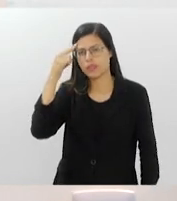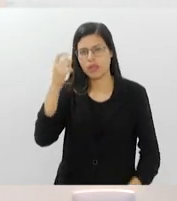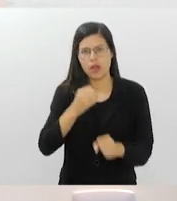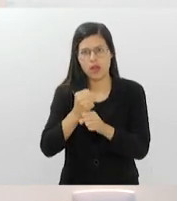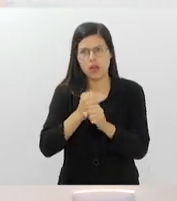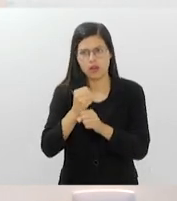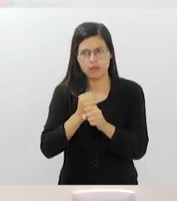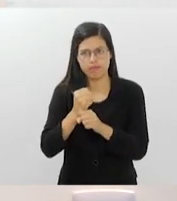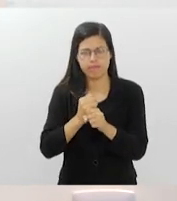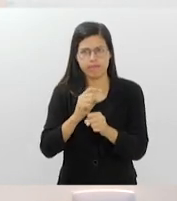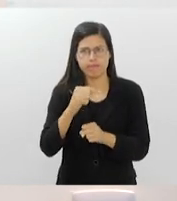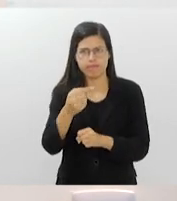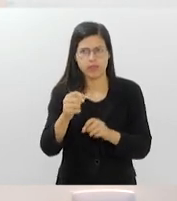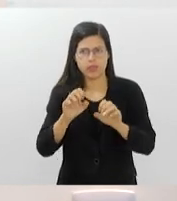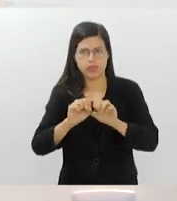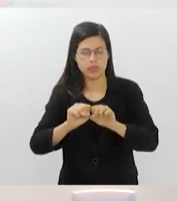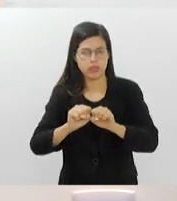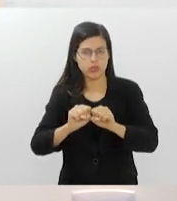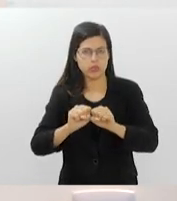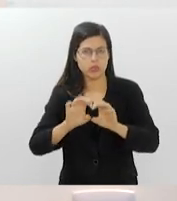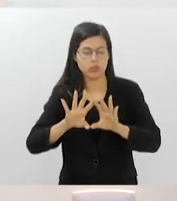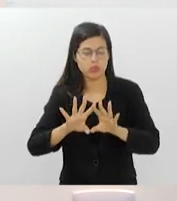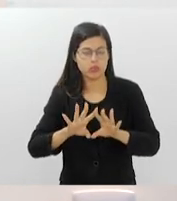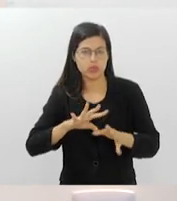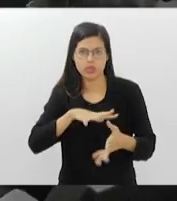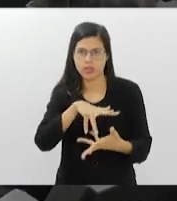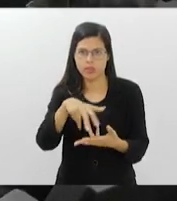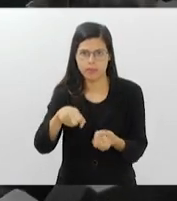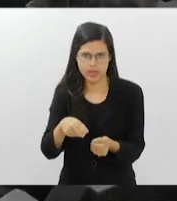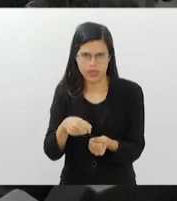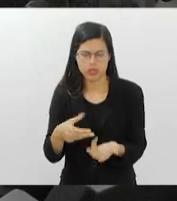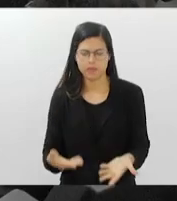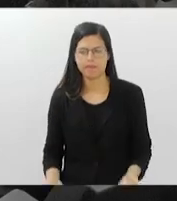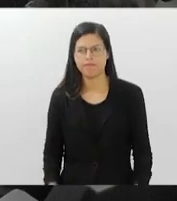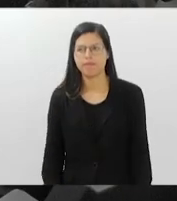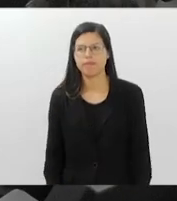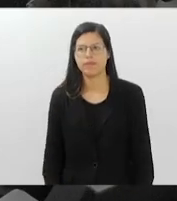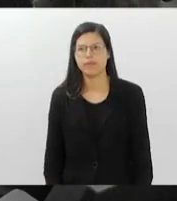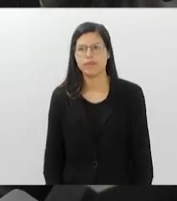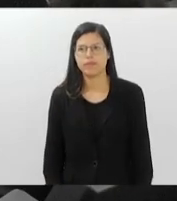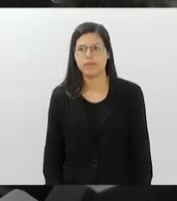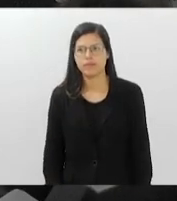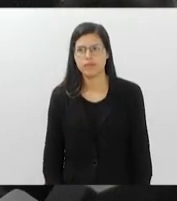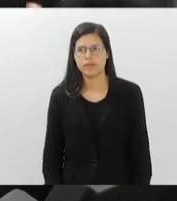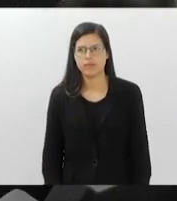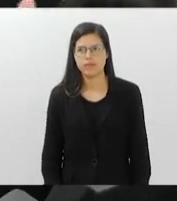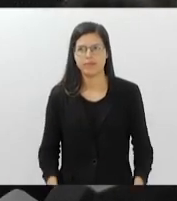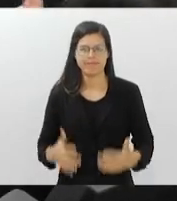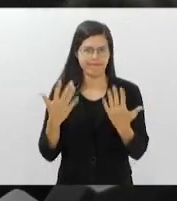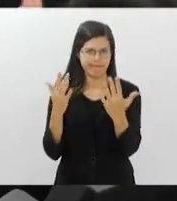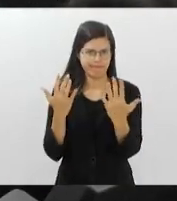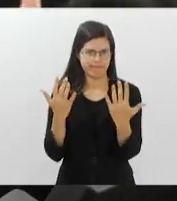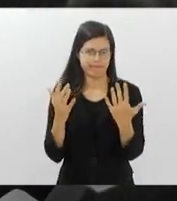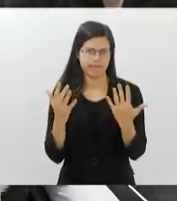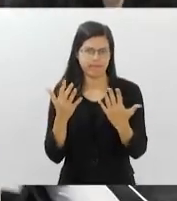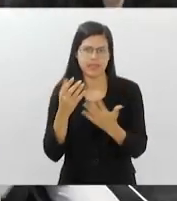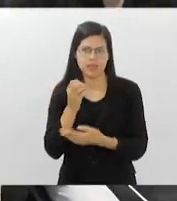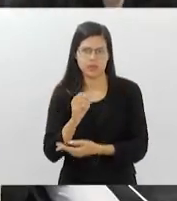anos né nessa sustentabilidade das ações por favor vamos aplaudir primeiro a Dra